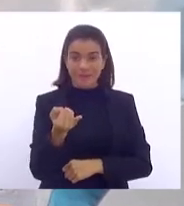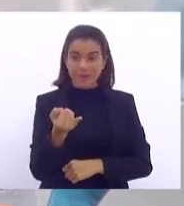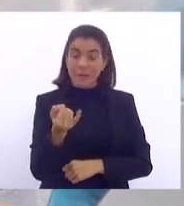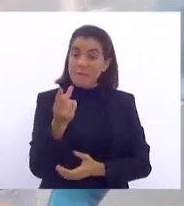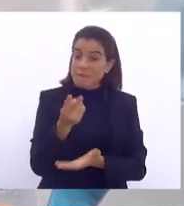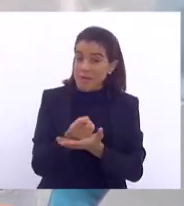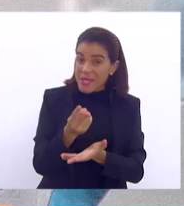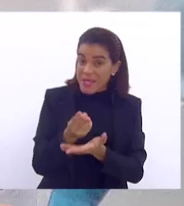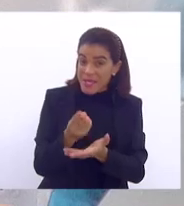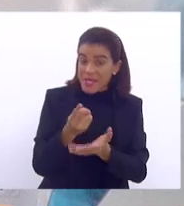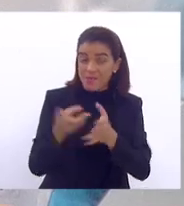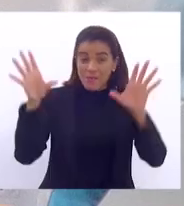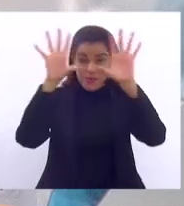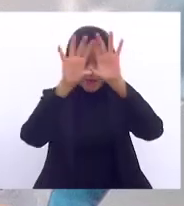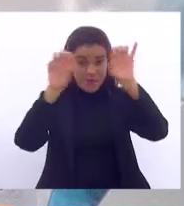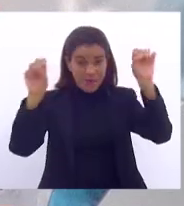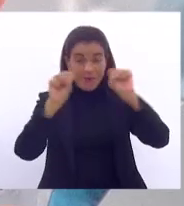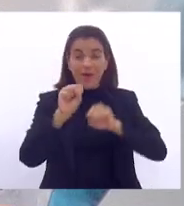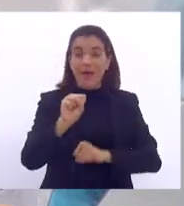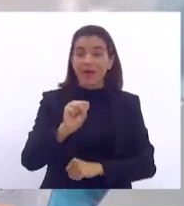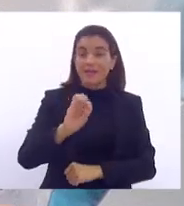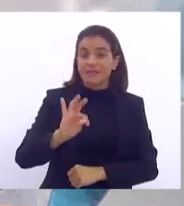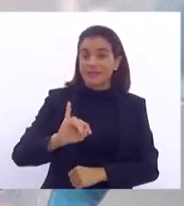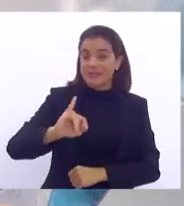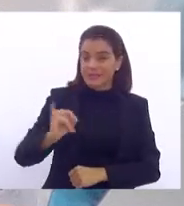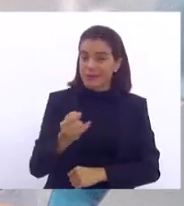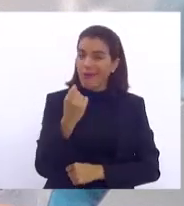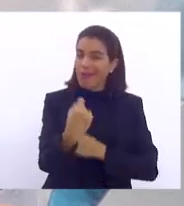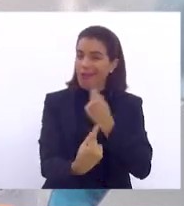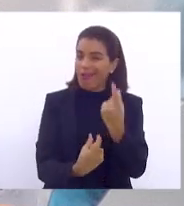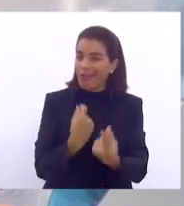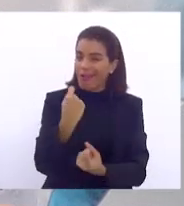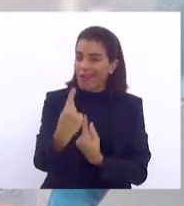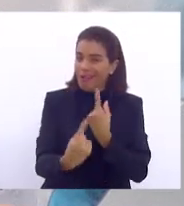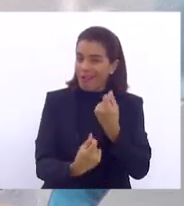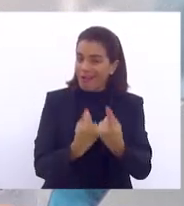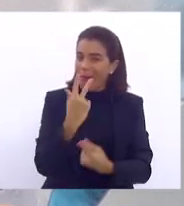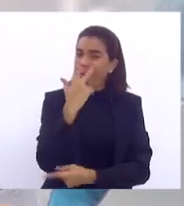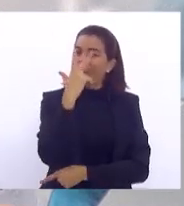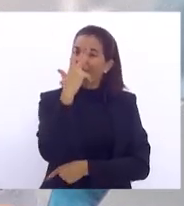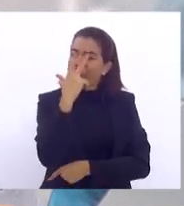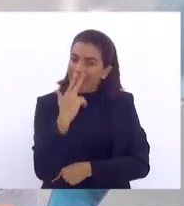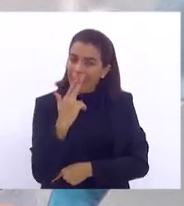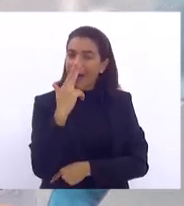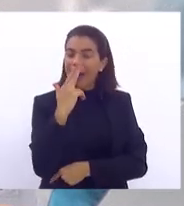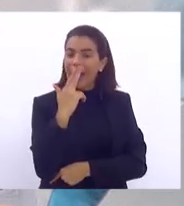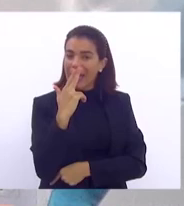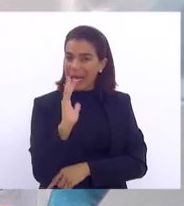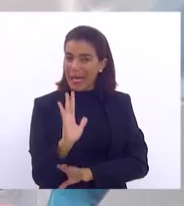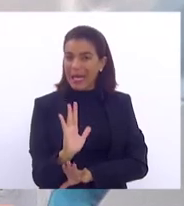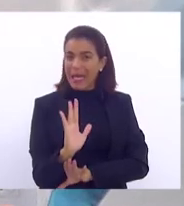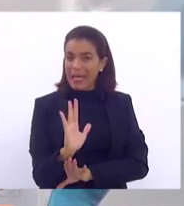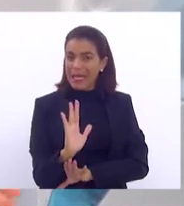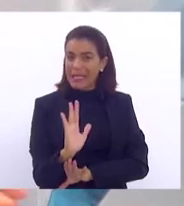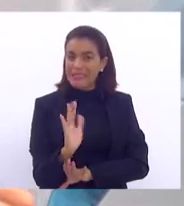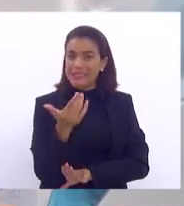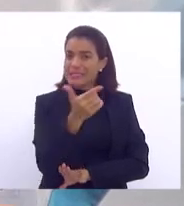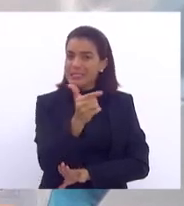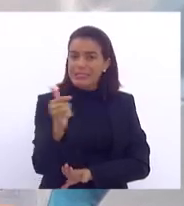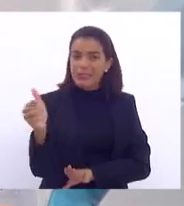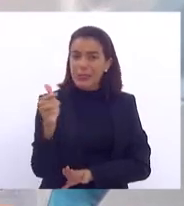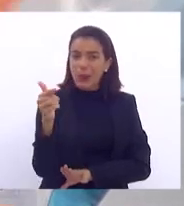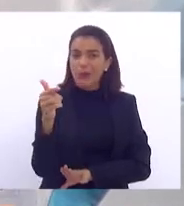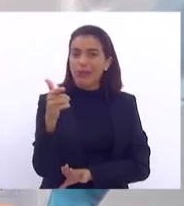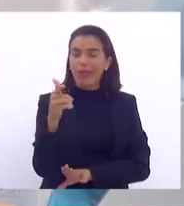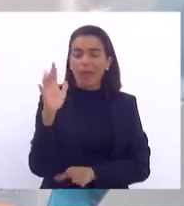Supremo Tribunal Federal de quando em vez ficar parecendo biruta de aeroporto né